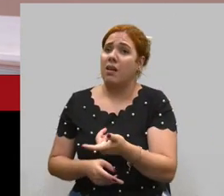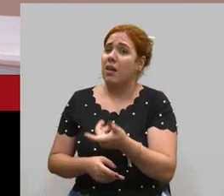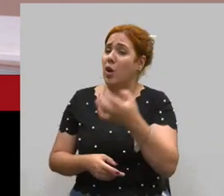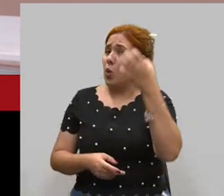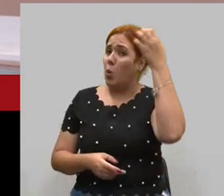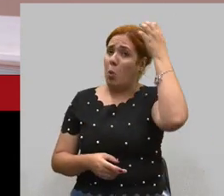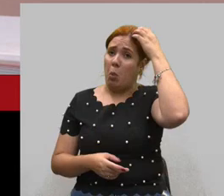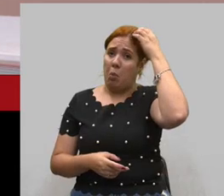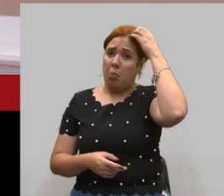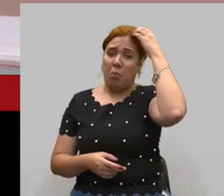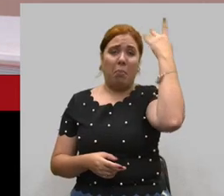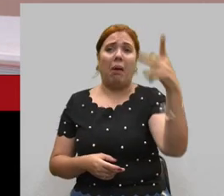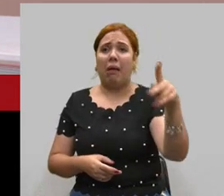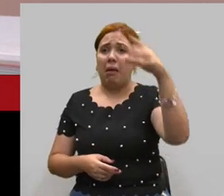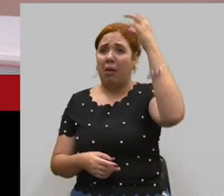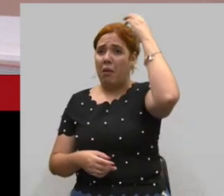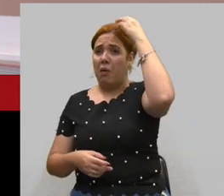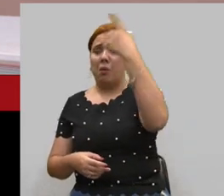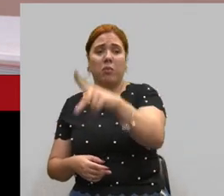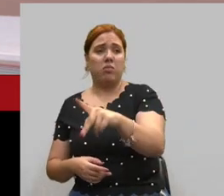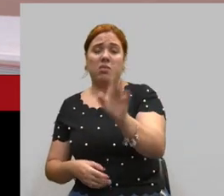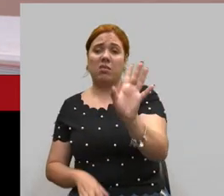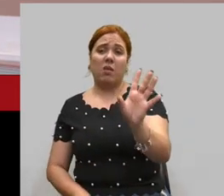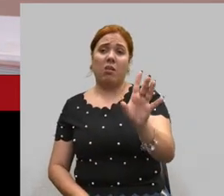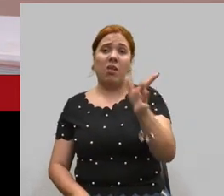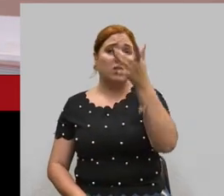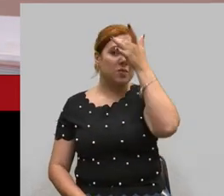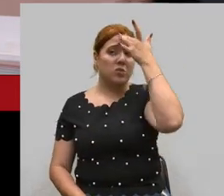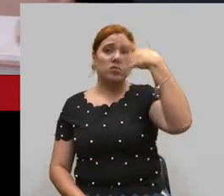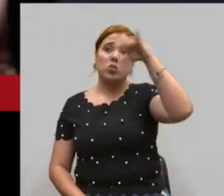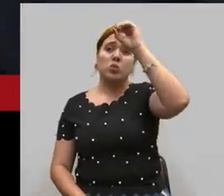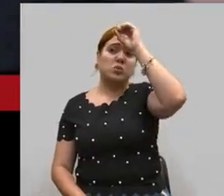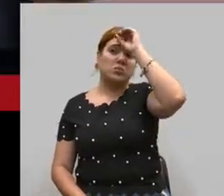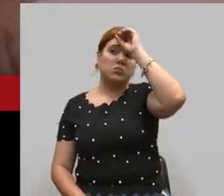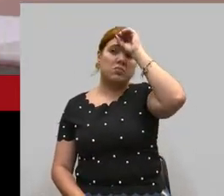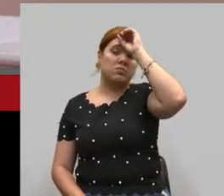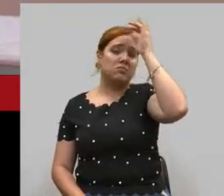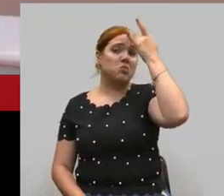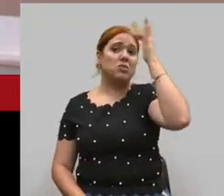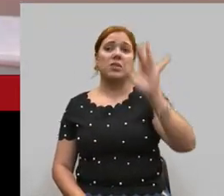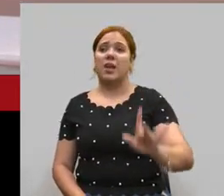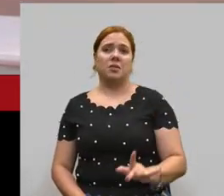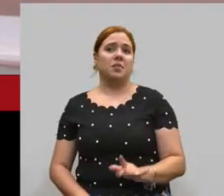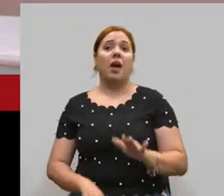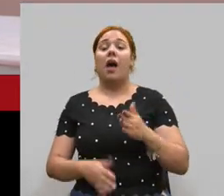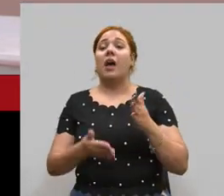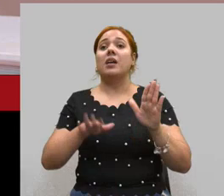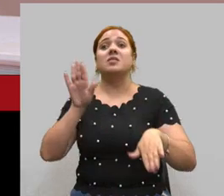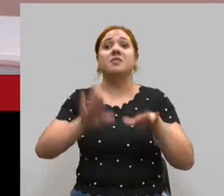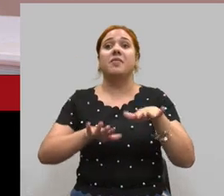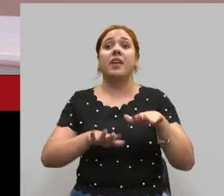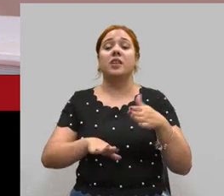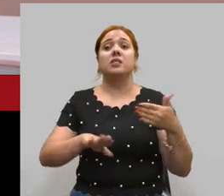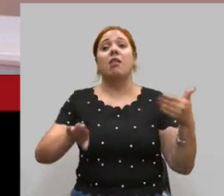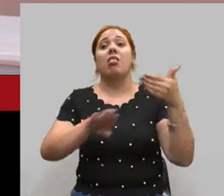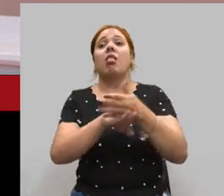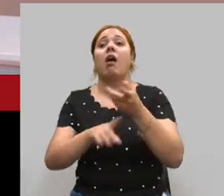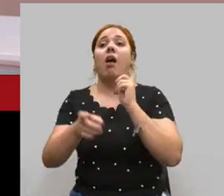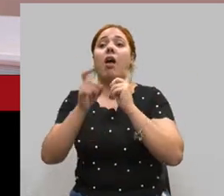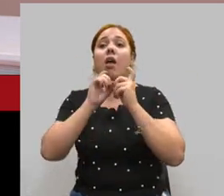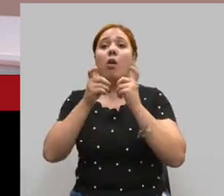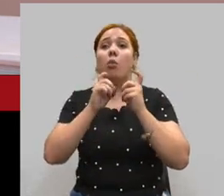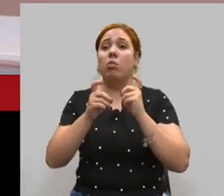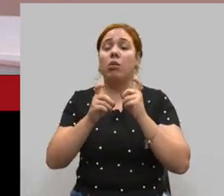entendimento talvez el não tiveram a oportunidade de passar por uma reunião como essa se todos tivessem a